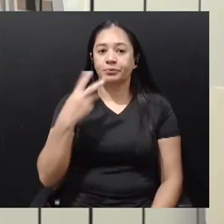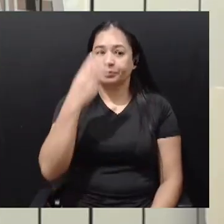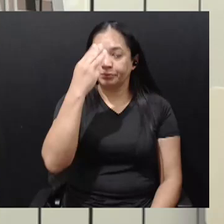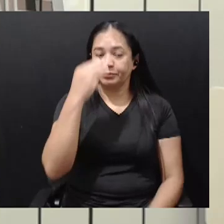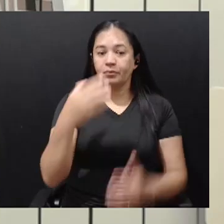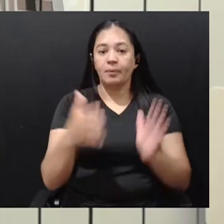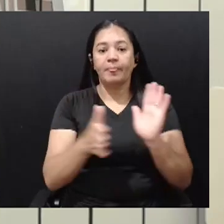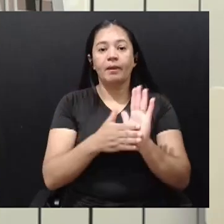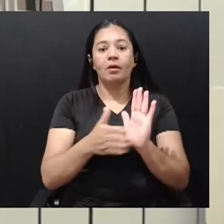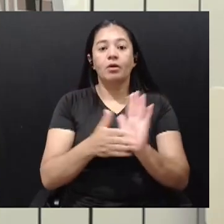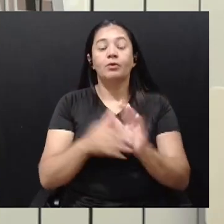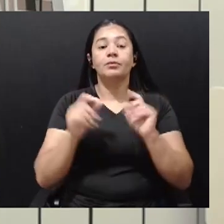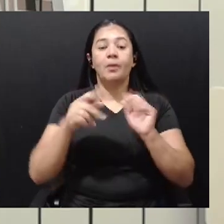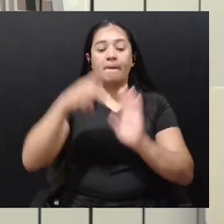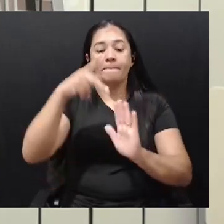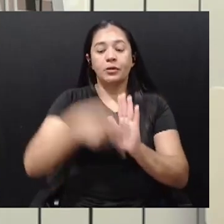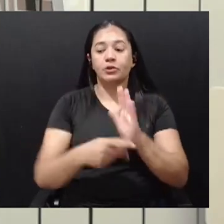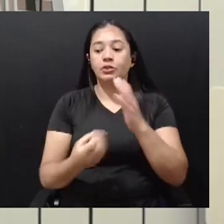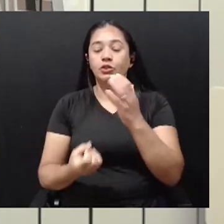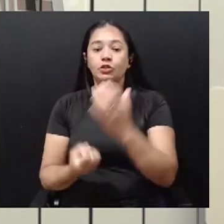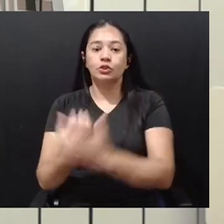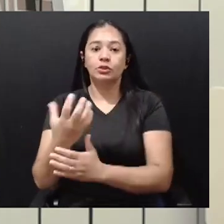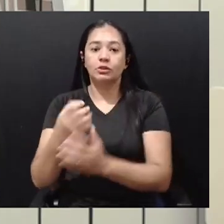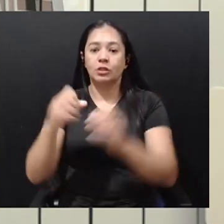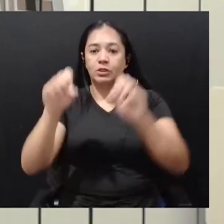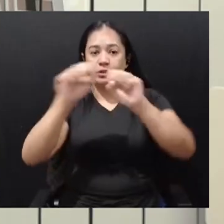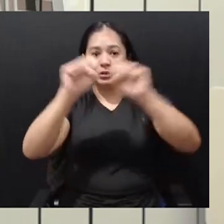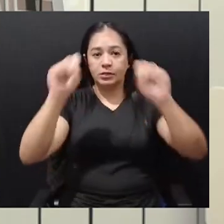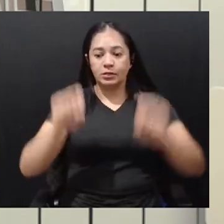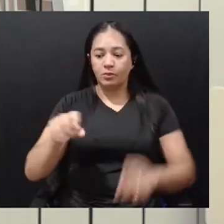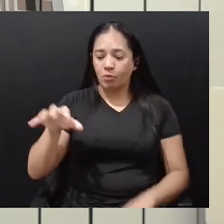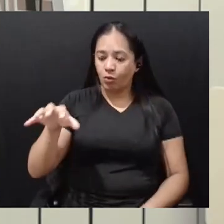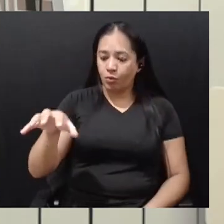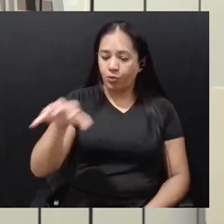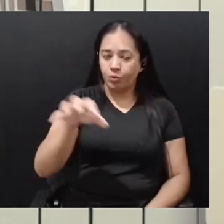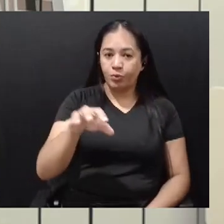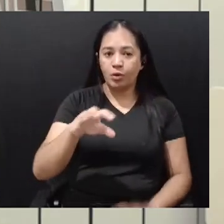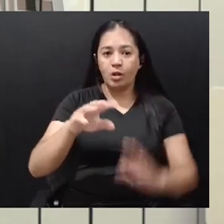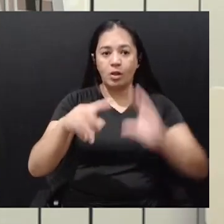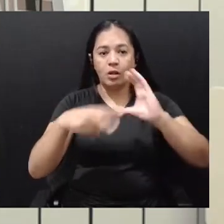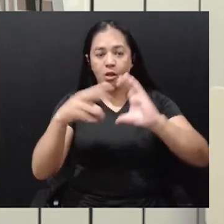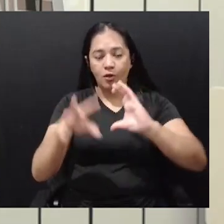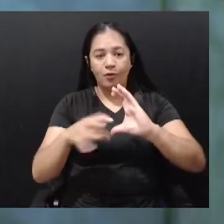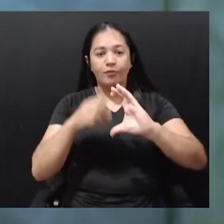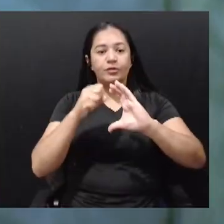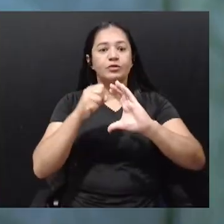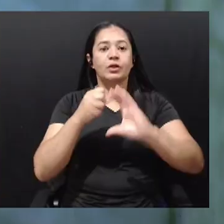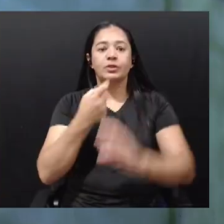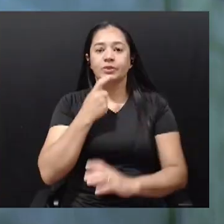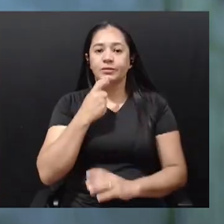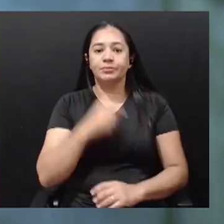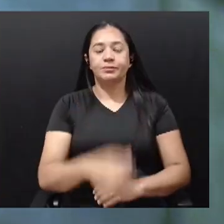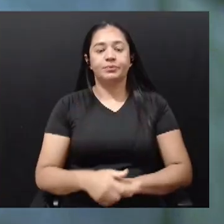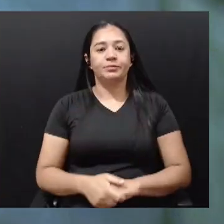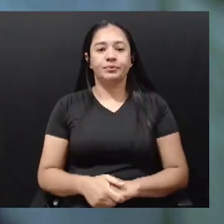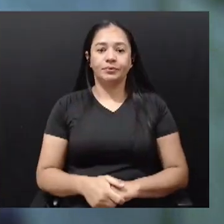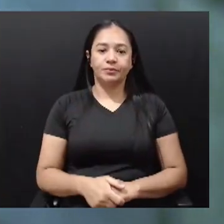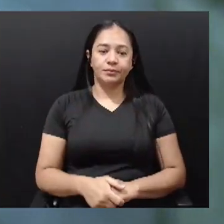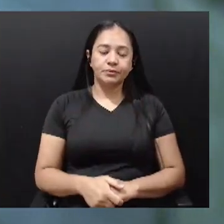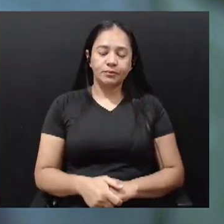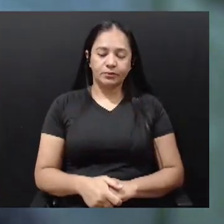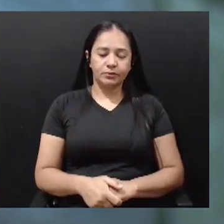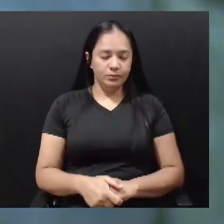sobre a criação do Sistema Setorial do Audiovisual de Campinas, o Cinecamp. O vereador Wagner